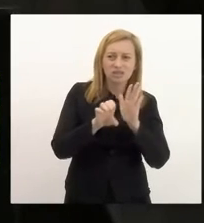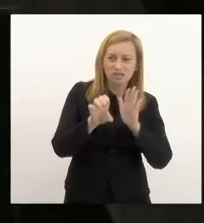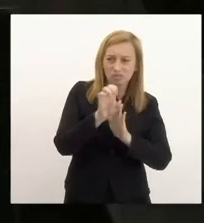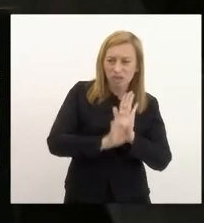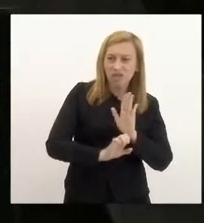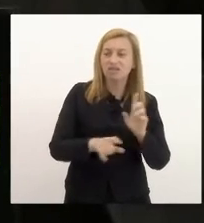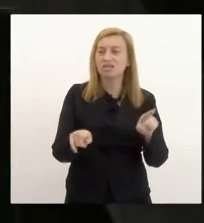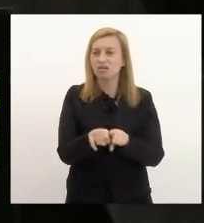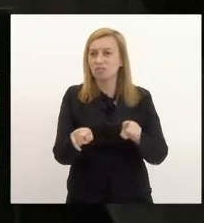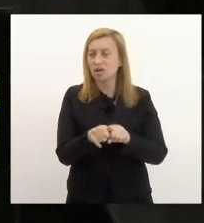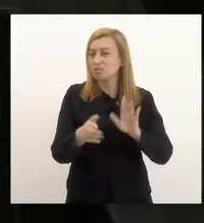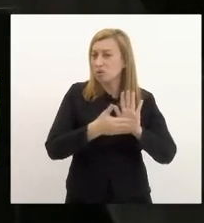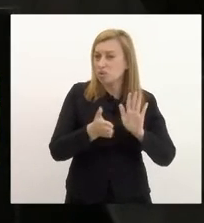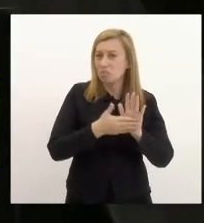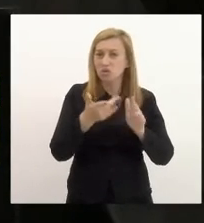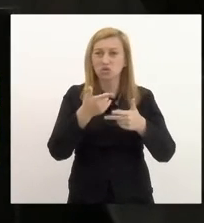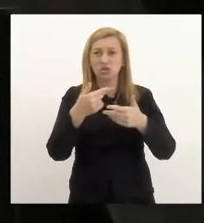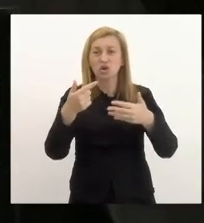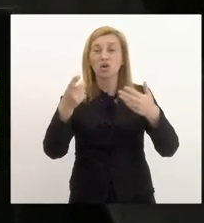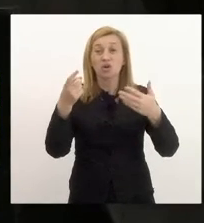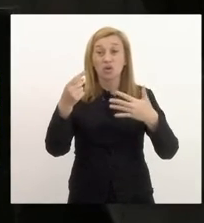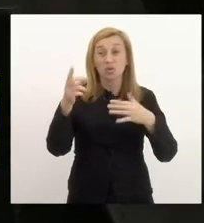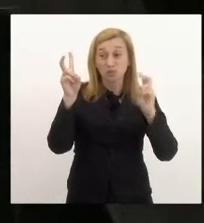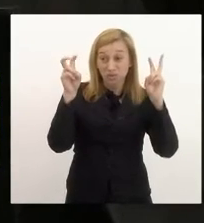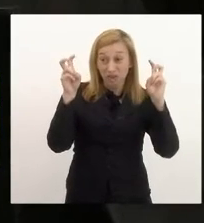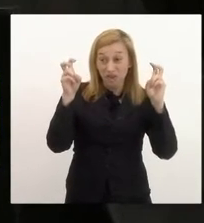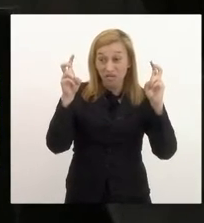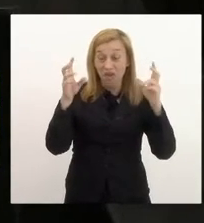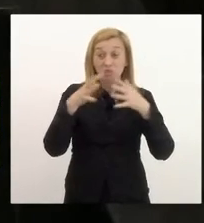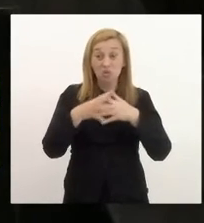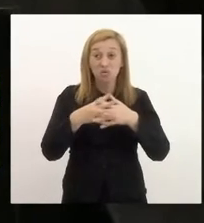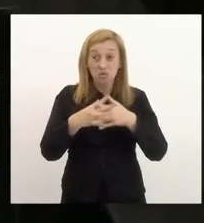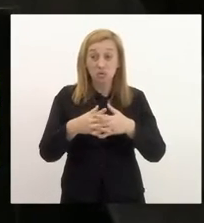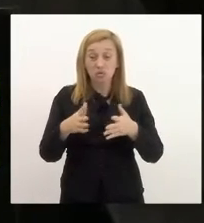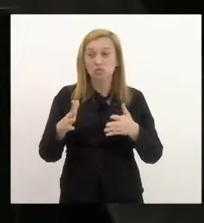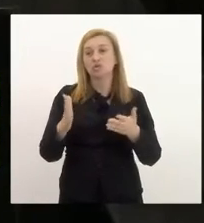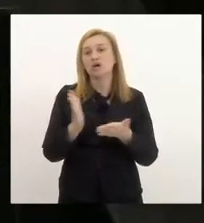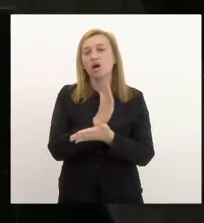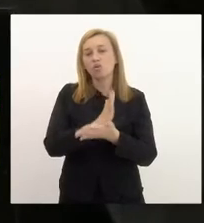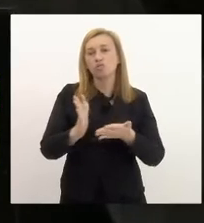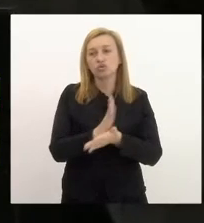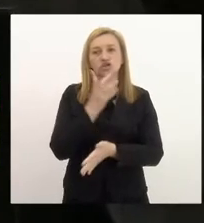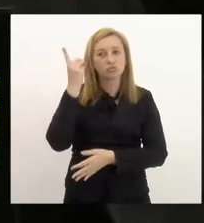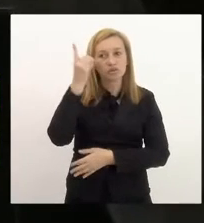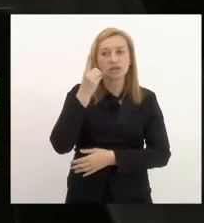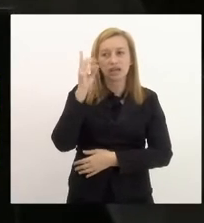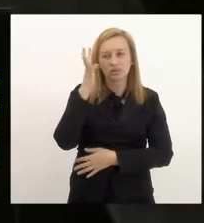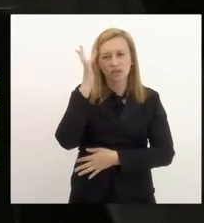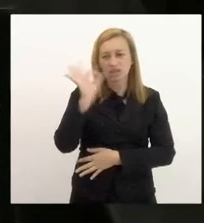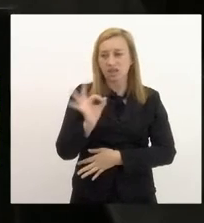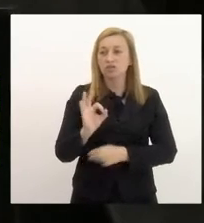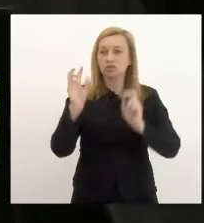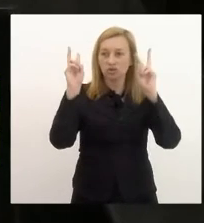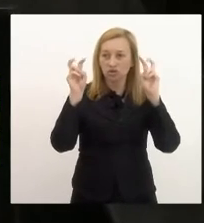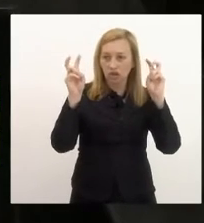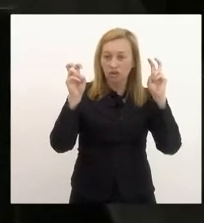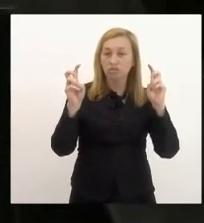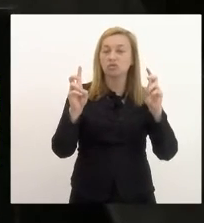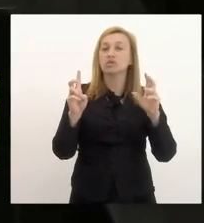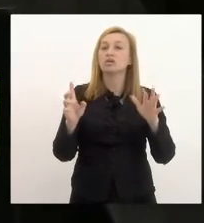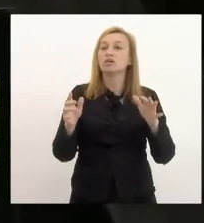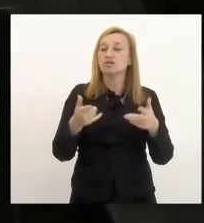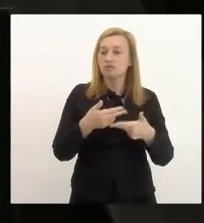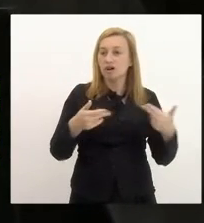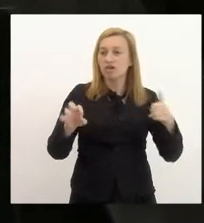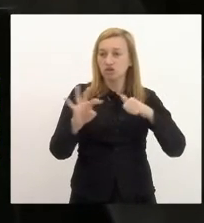e o tema complexo tem muito detalhamento técnico nem todos nós aqui no Parlamento sobre os especialistas também os mapas e todos esses temas são muito